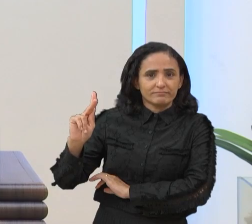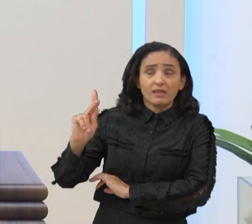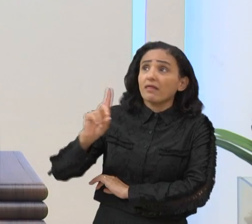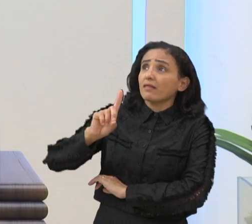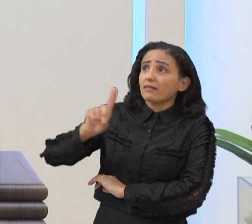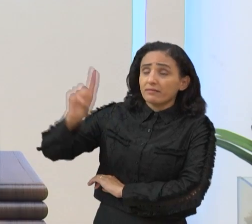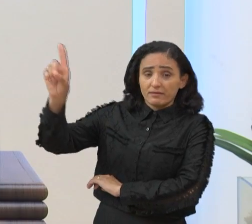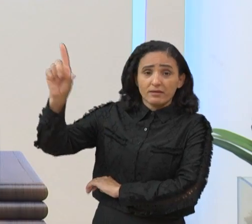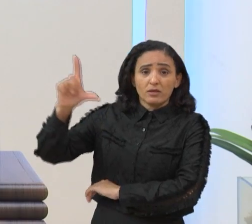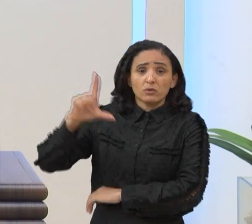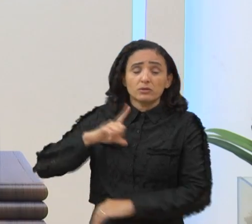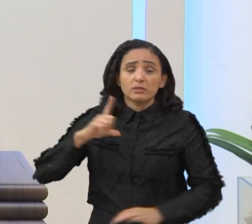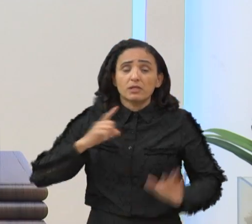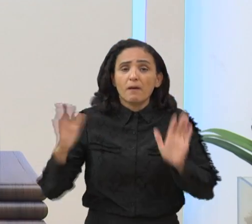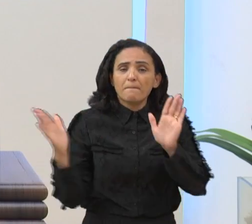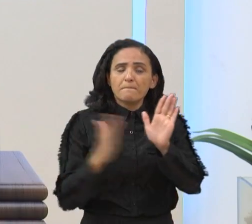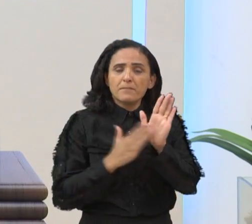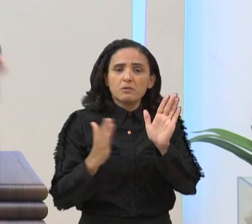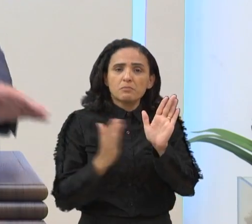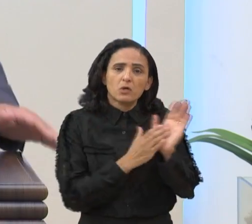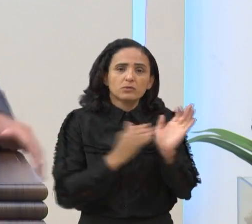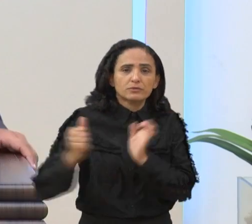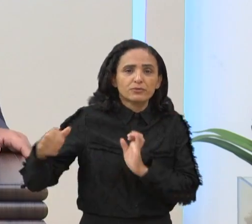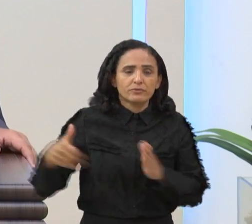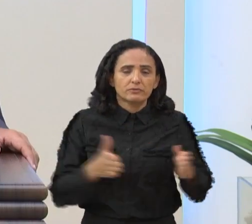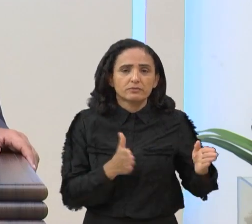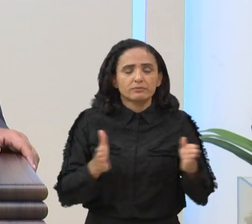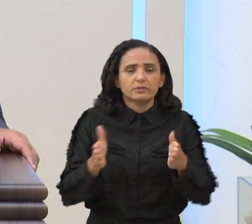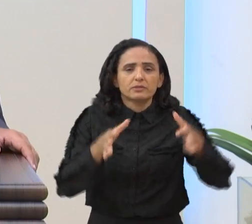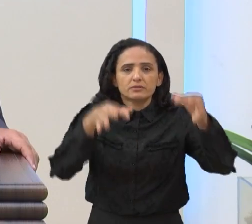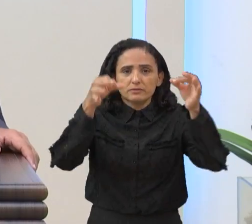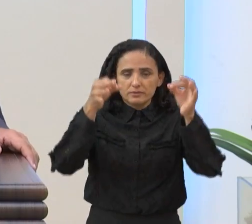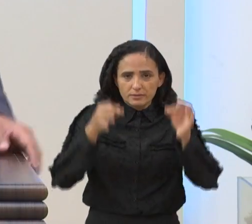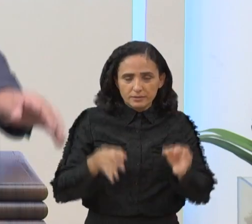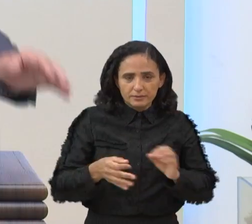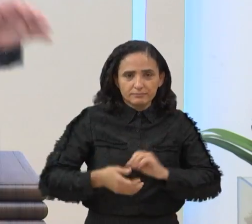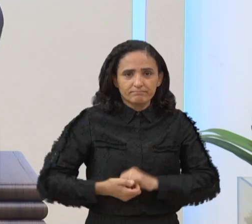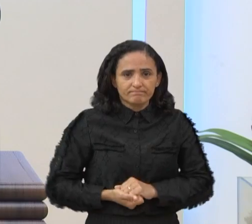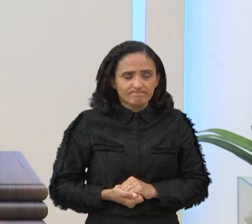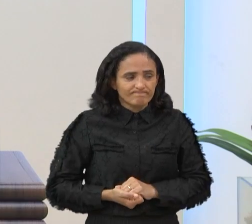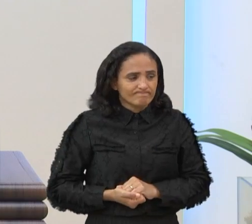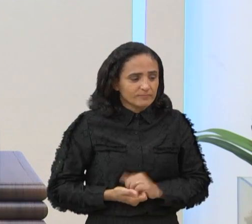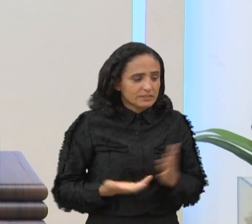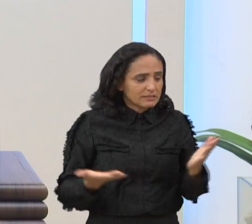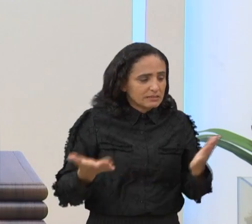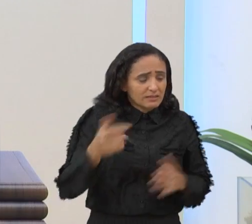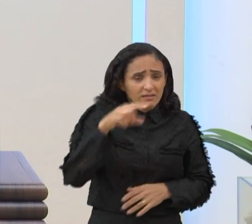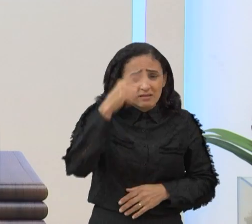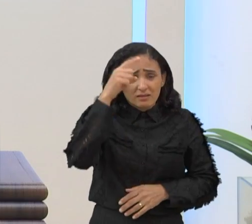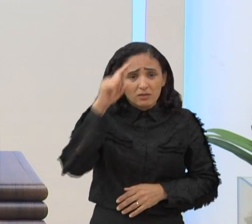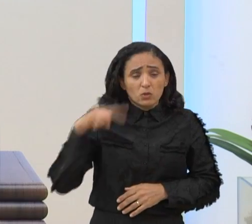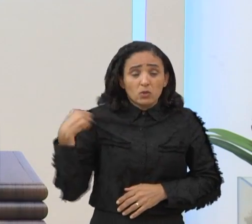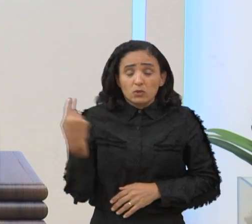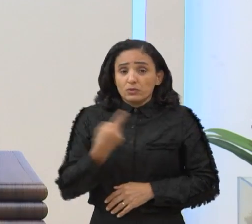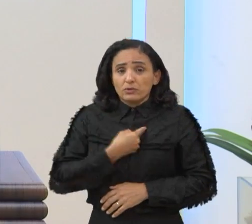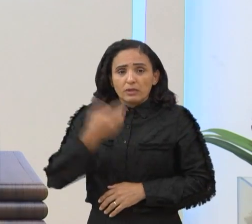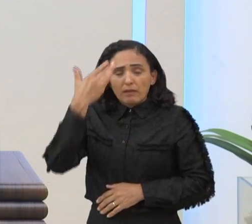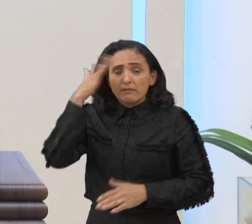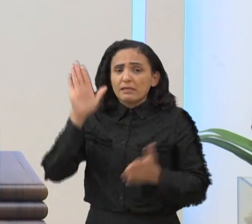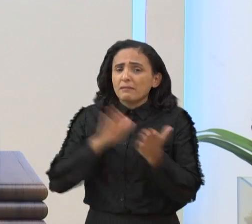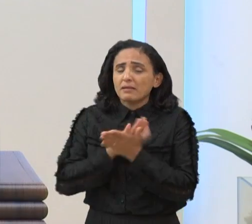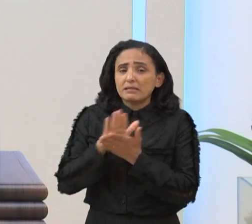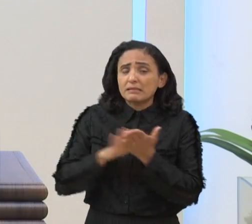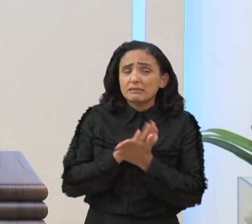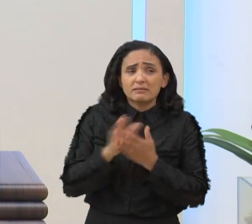tem os seus caminhos. Aquilo que muitas vezes nós não entendemos,